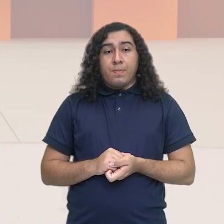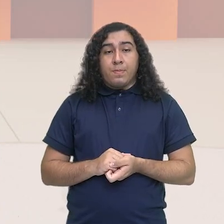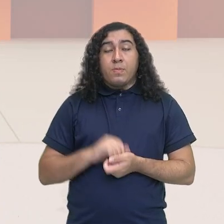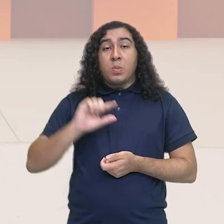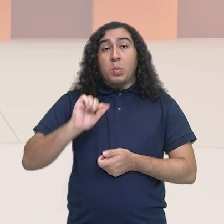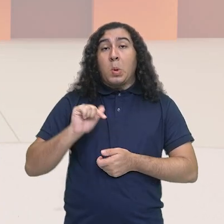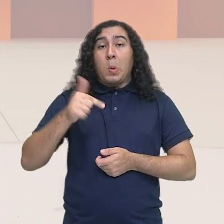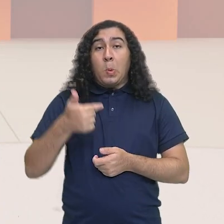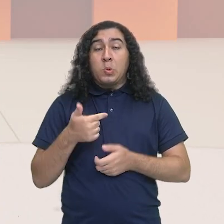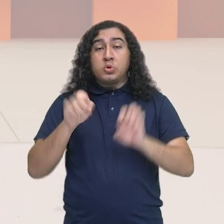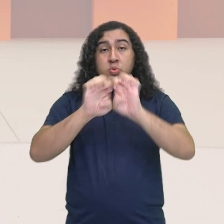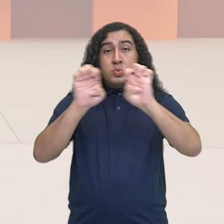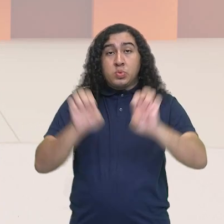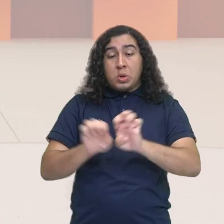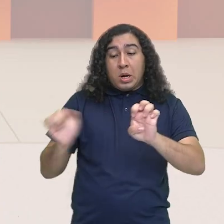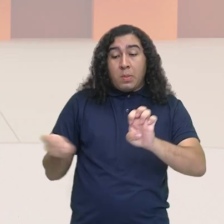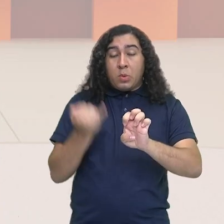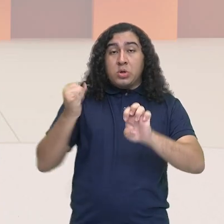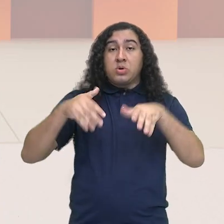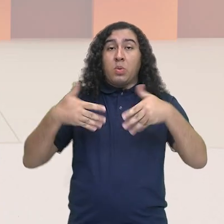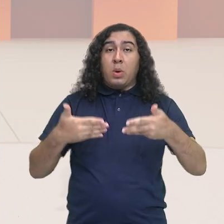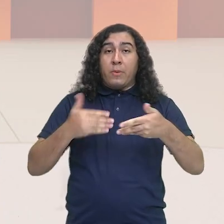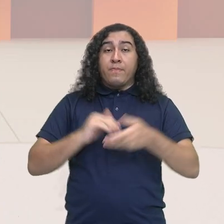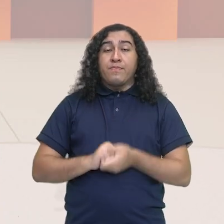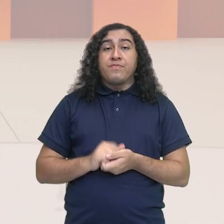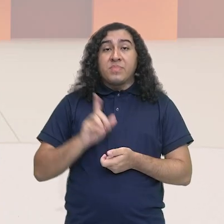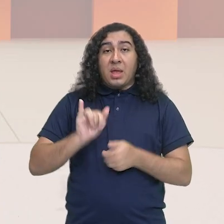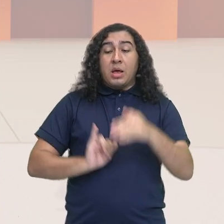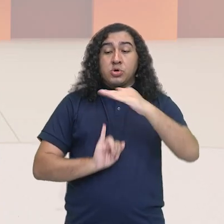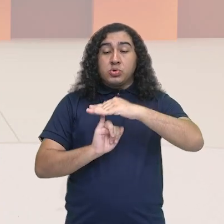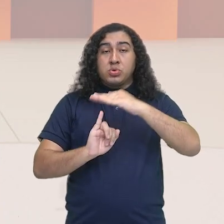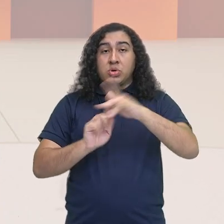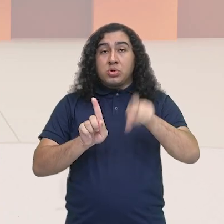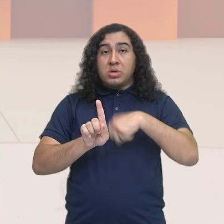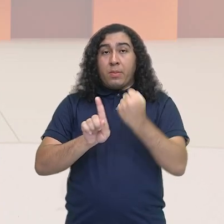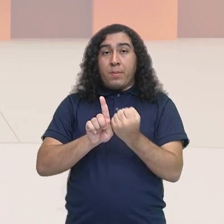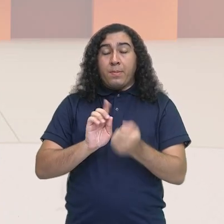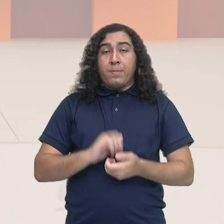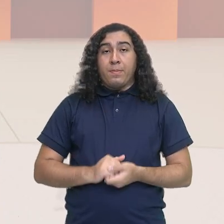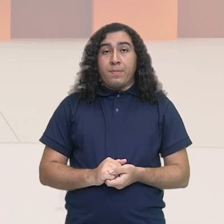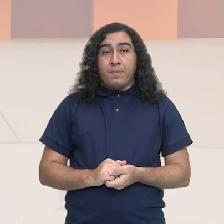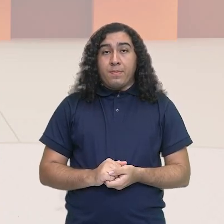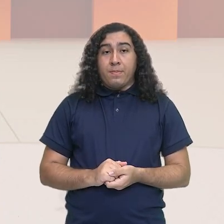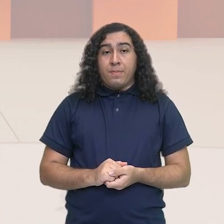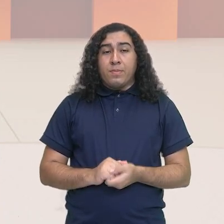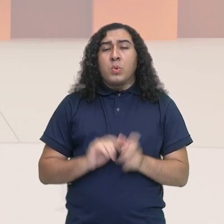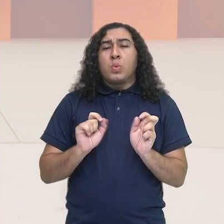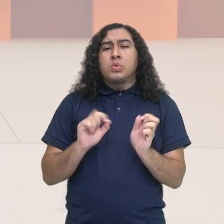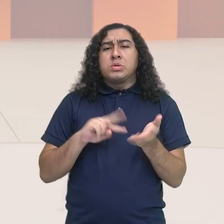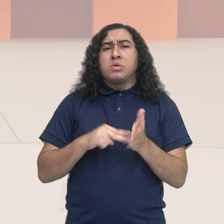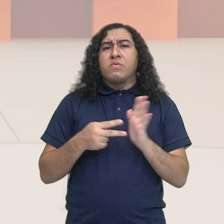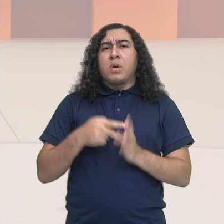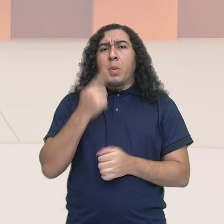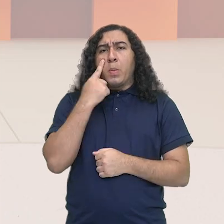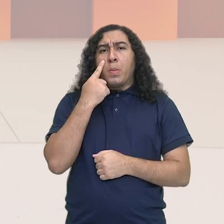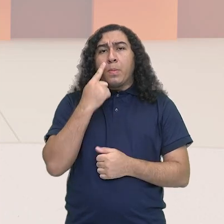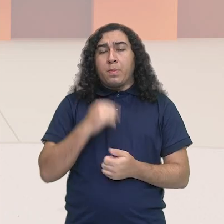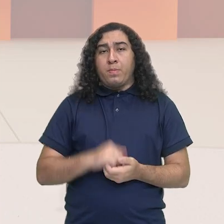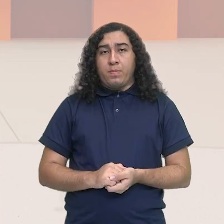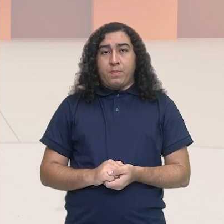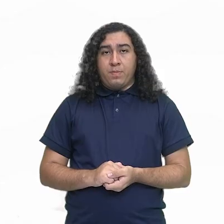mecanismo importante, né, dentro desse processo, que são as instituições sociais. Né? O que são as instituições